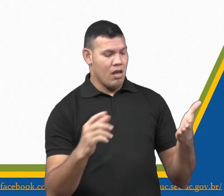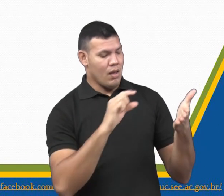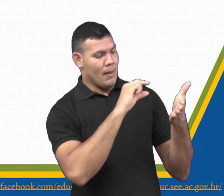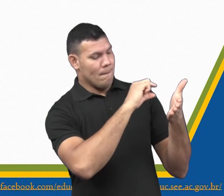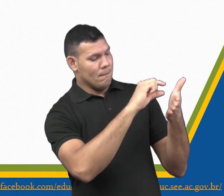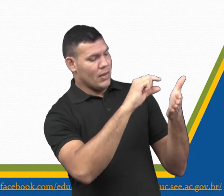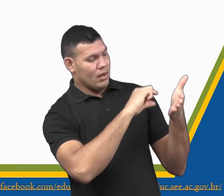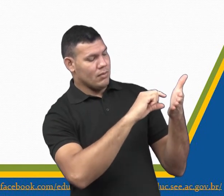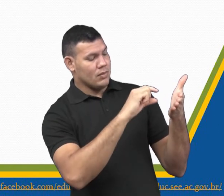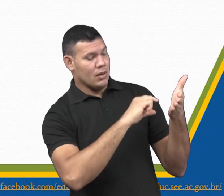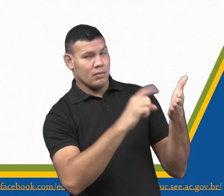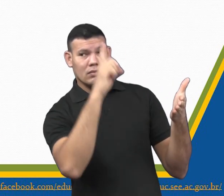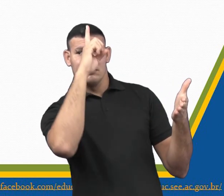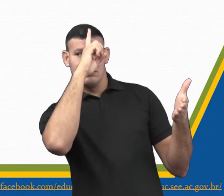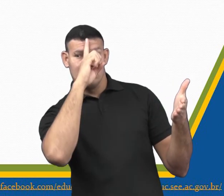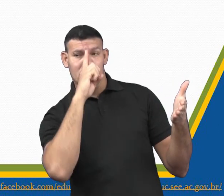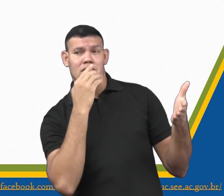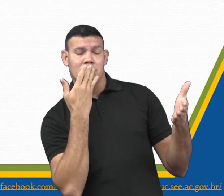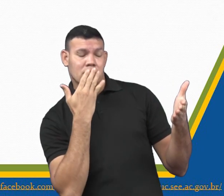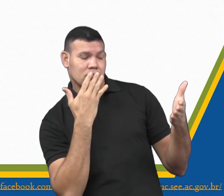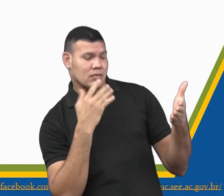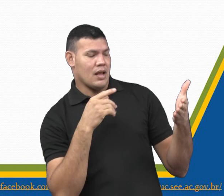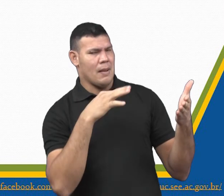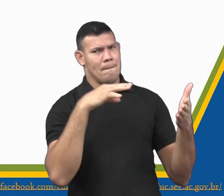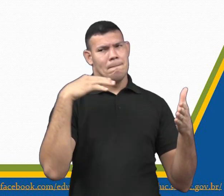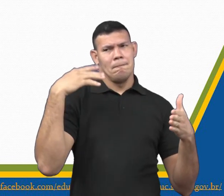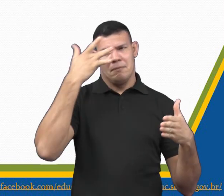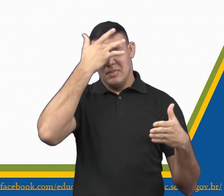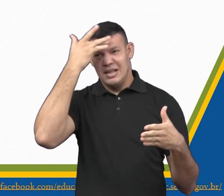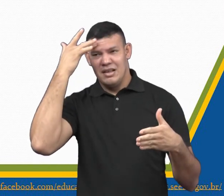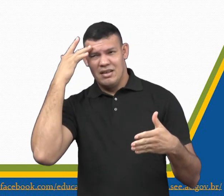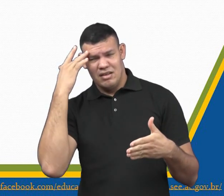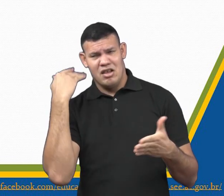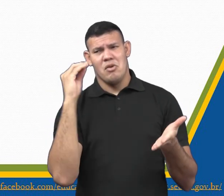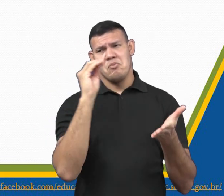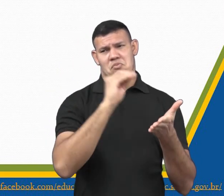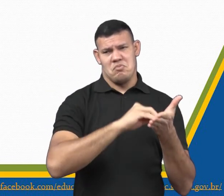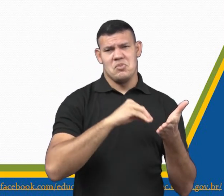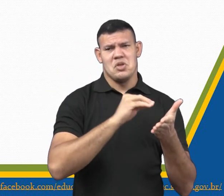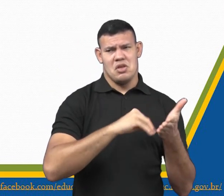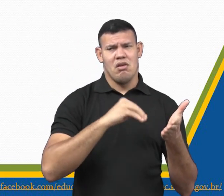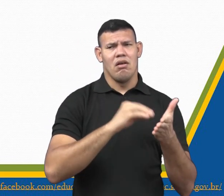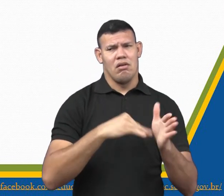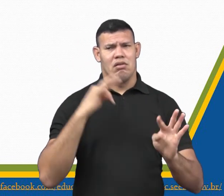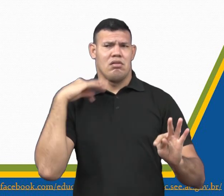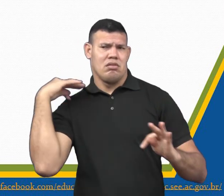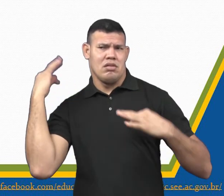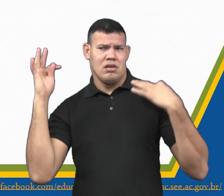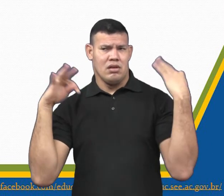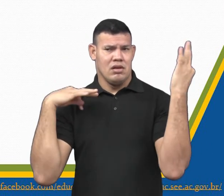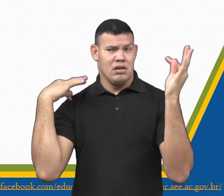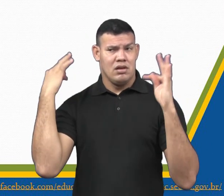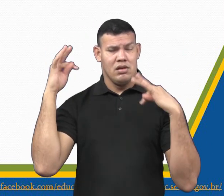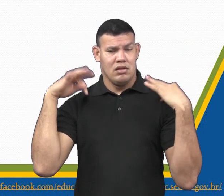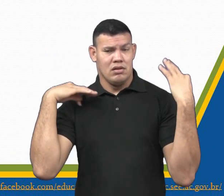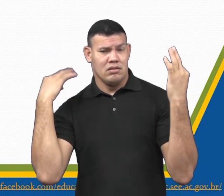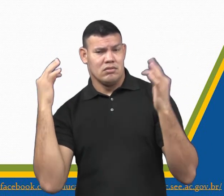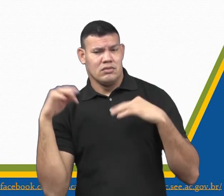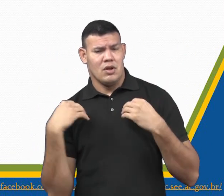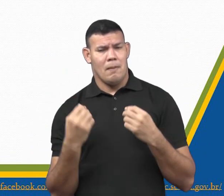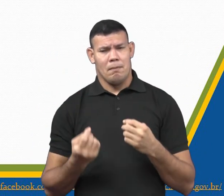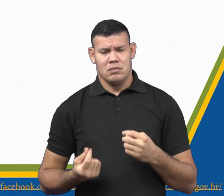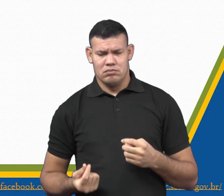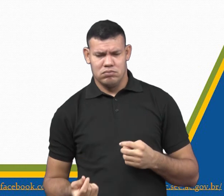destacado agora em amarelo, para essas pessoas é preferível a ausência de turistas que